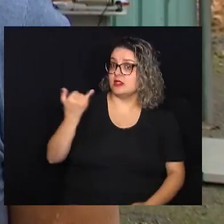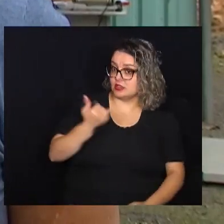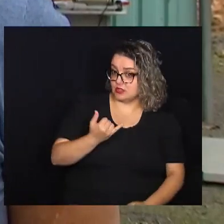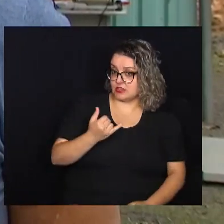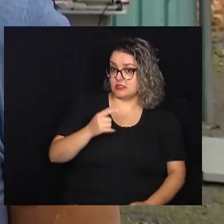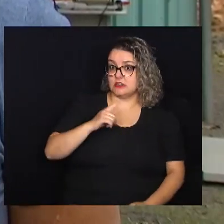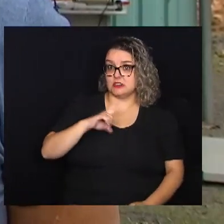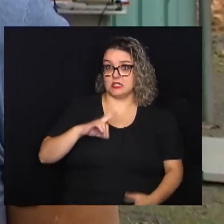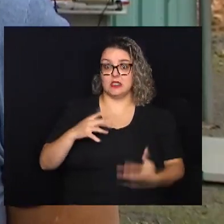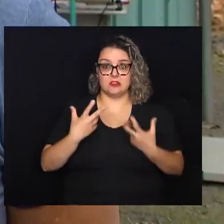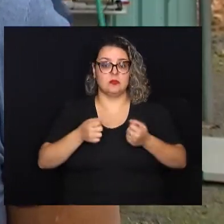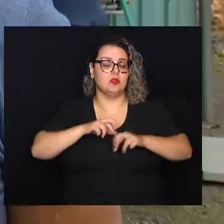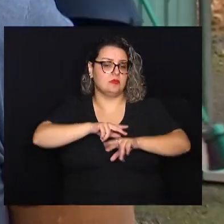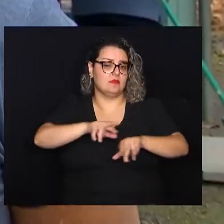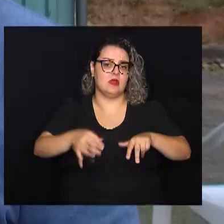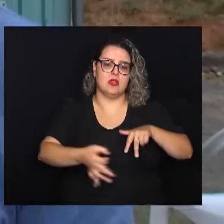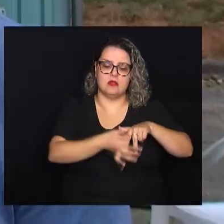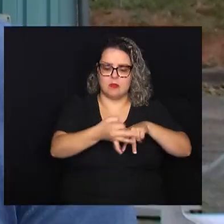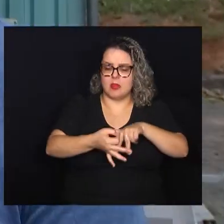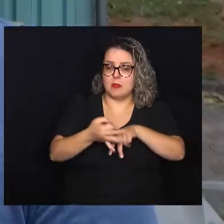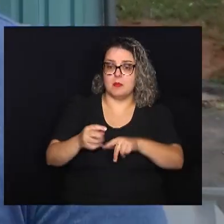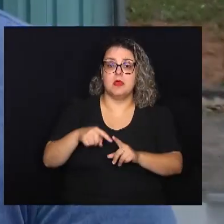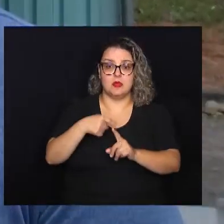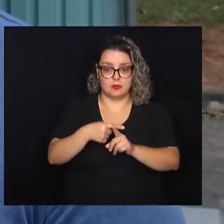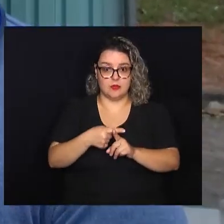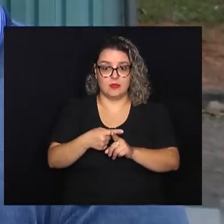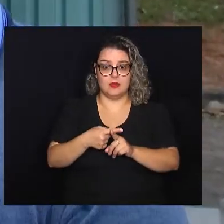vários depoimentos positivos